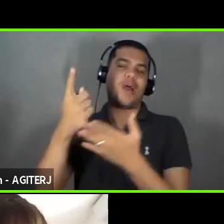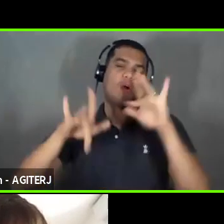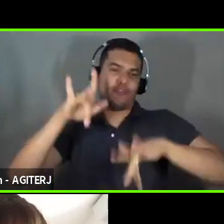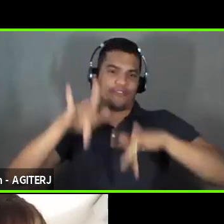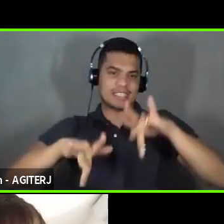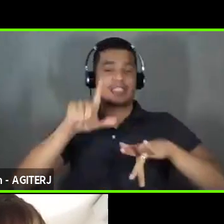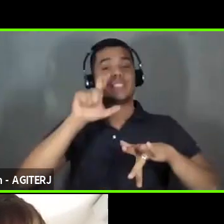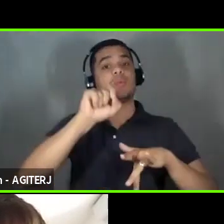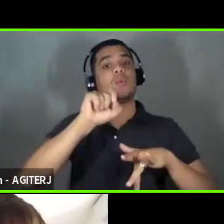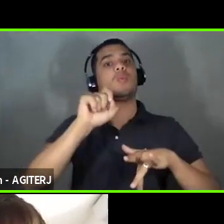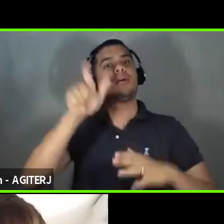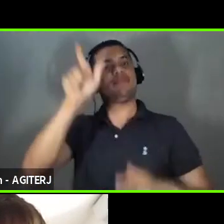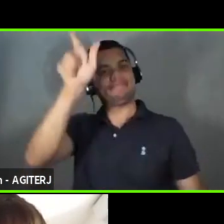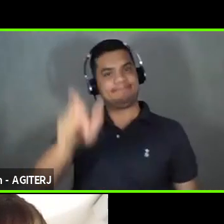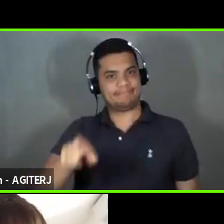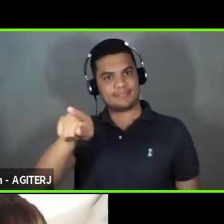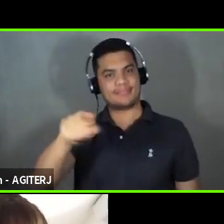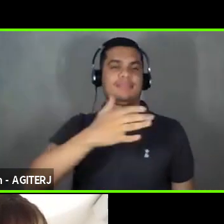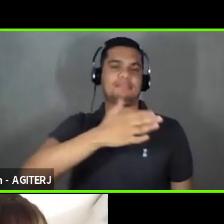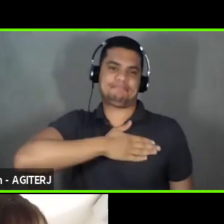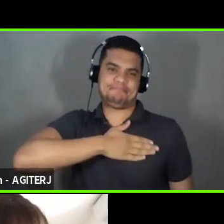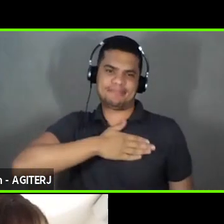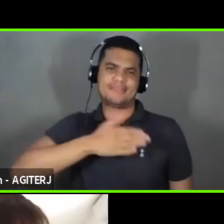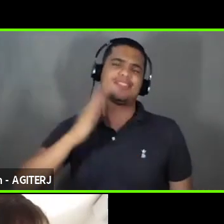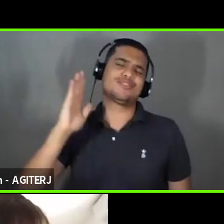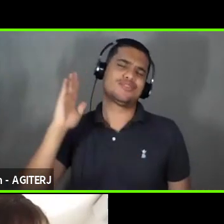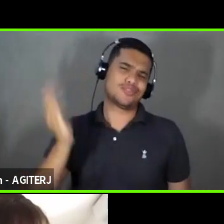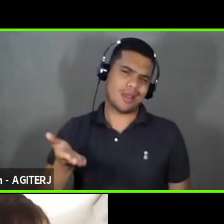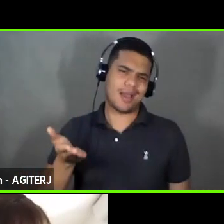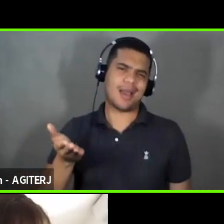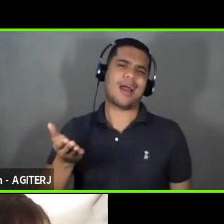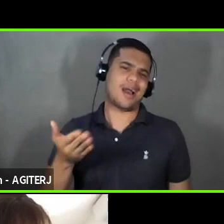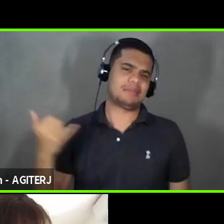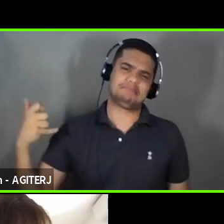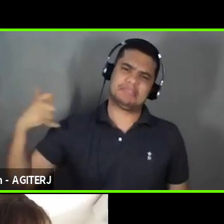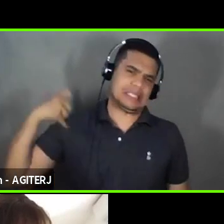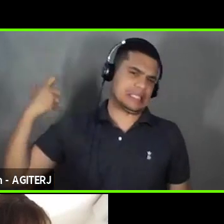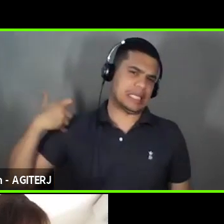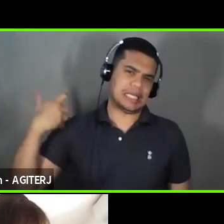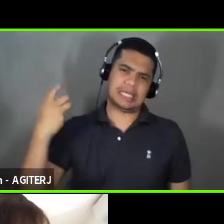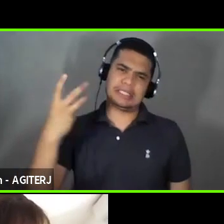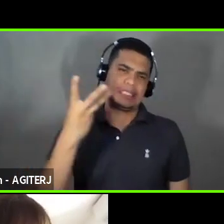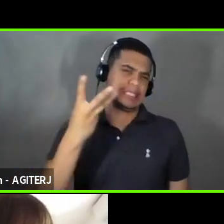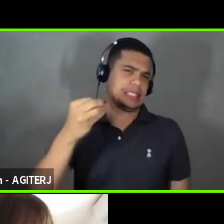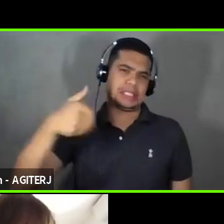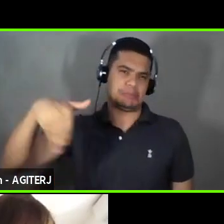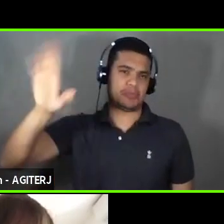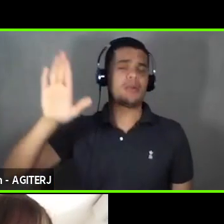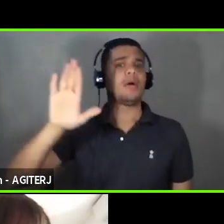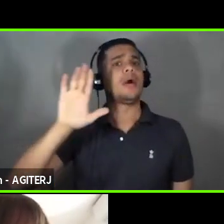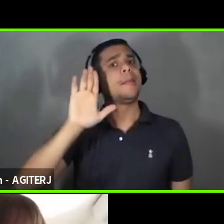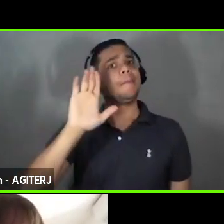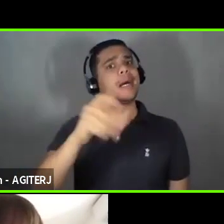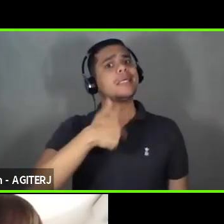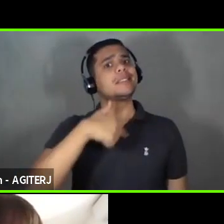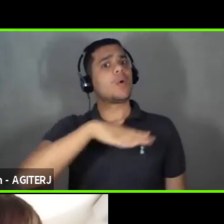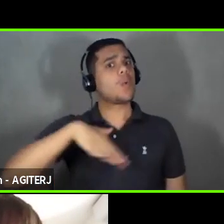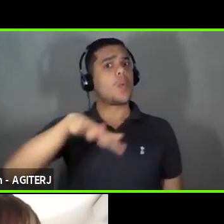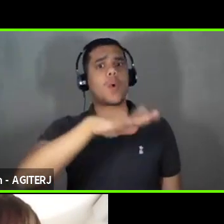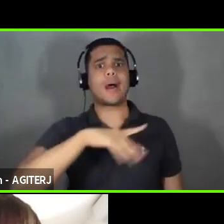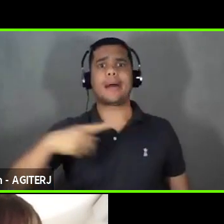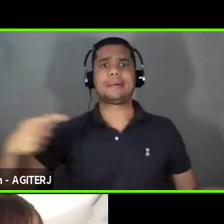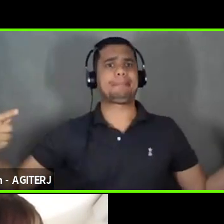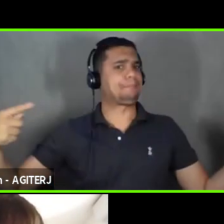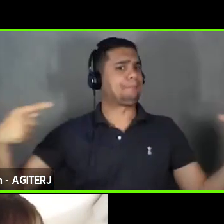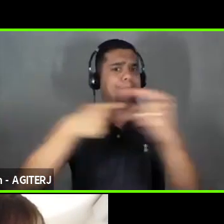oficinas de uma querida que já tinha seus 30 e poucos anos, e ela falando: bom, mas eu venho de uma área que não tem nada a